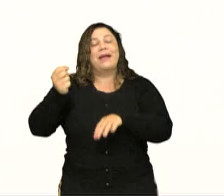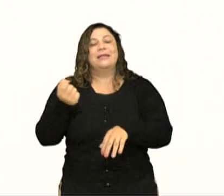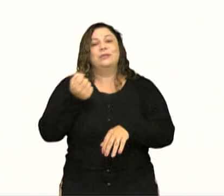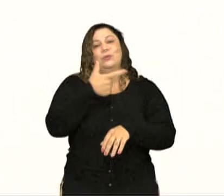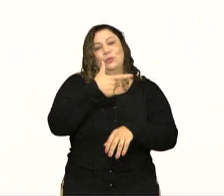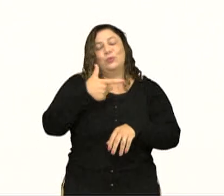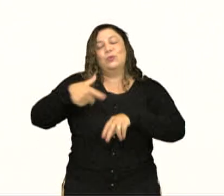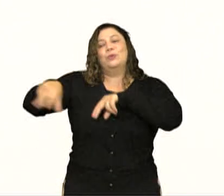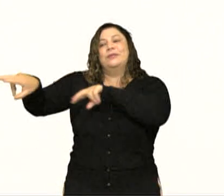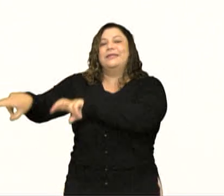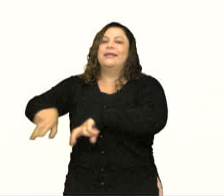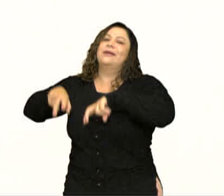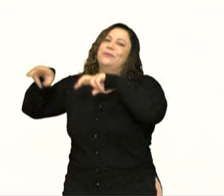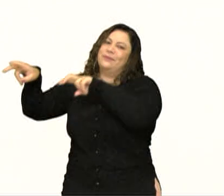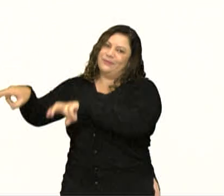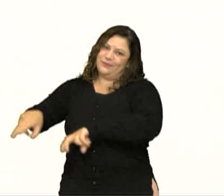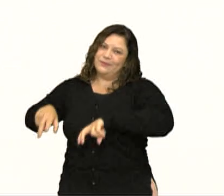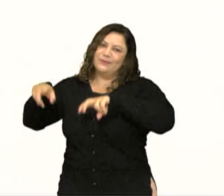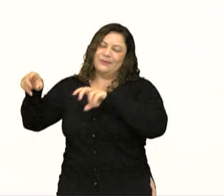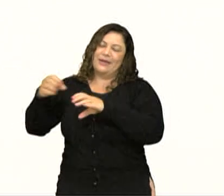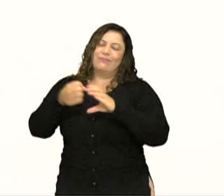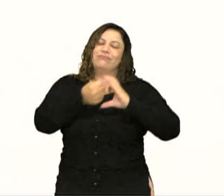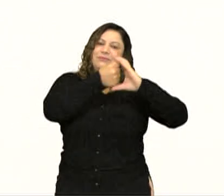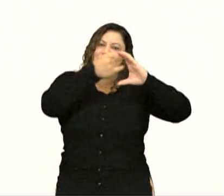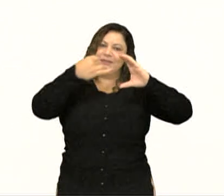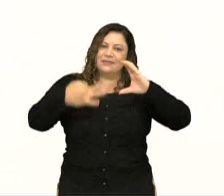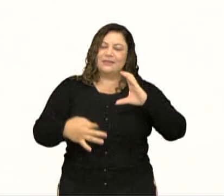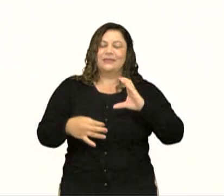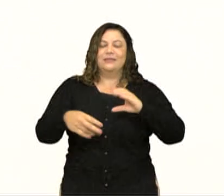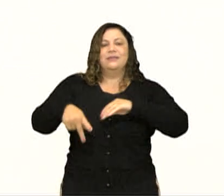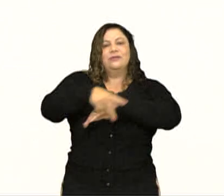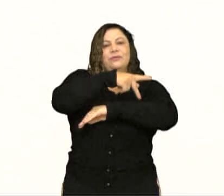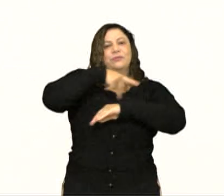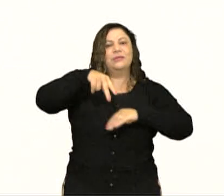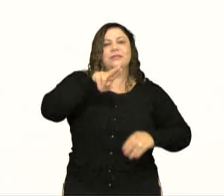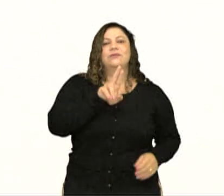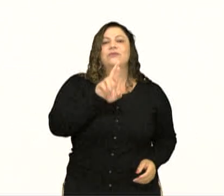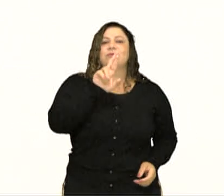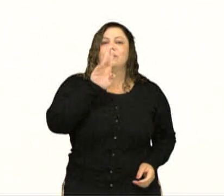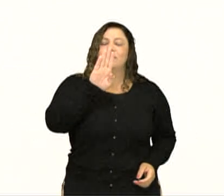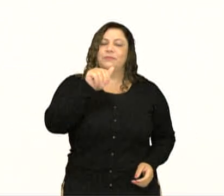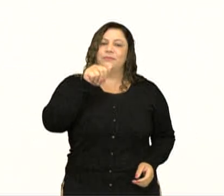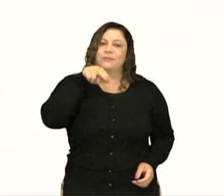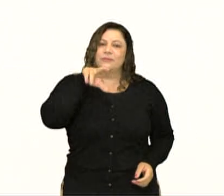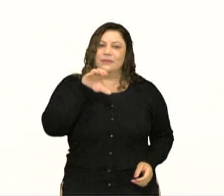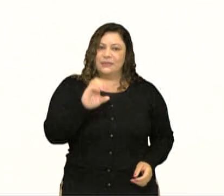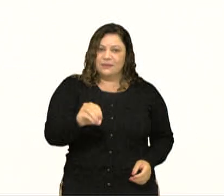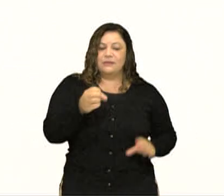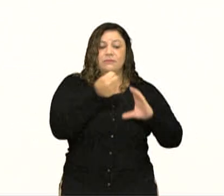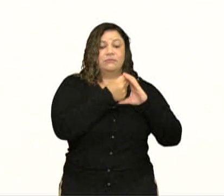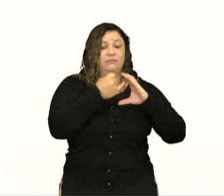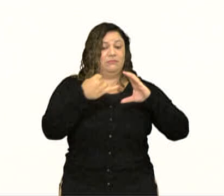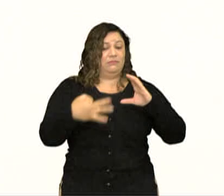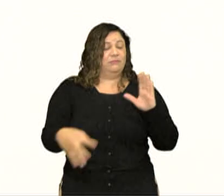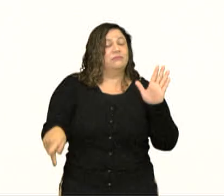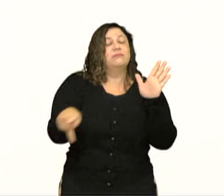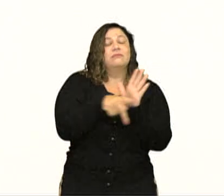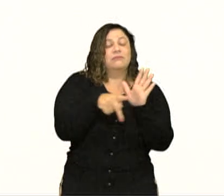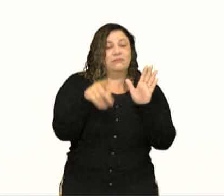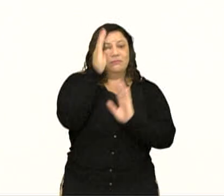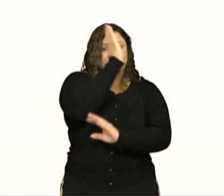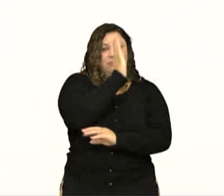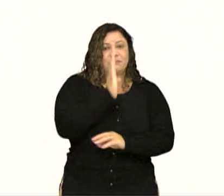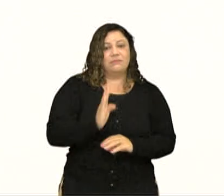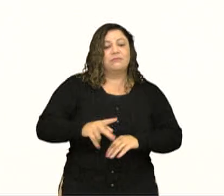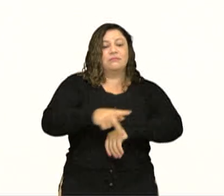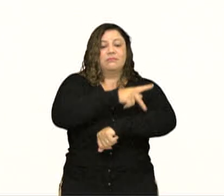rural, vai caracterizar o país como urbano. Então, é uma característica do Brasil, ser hoje um